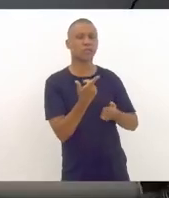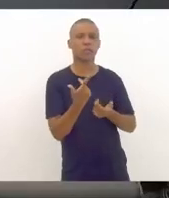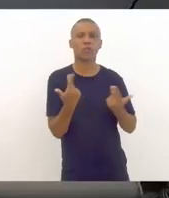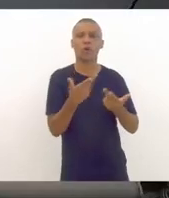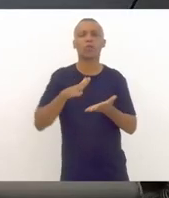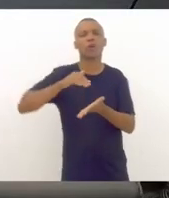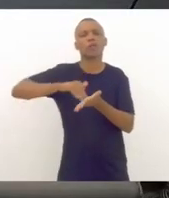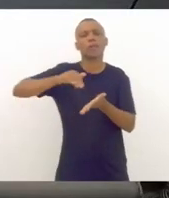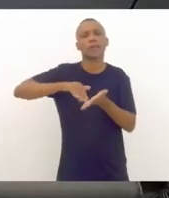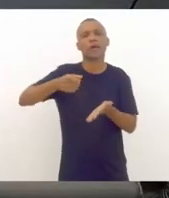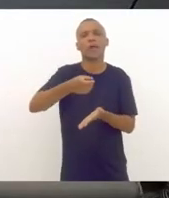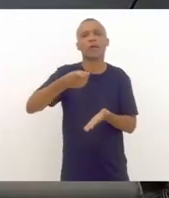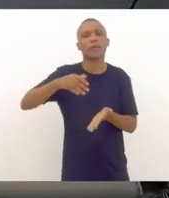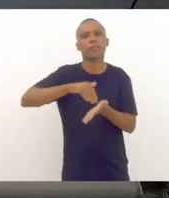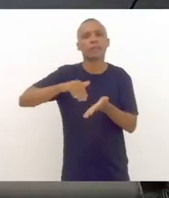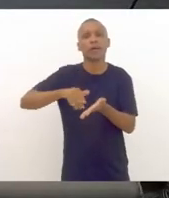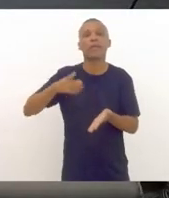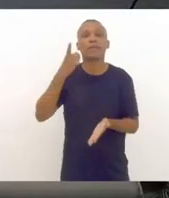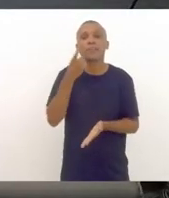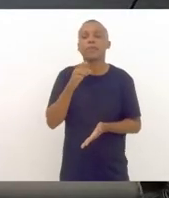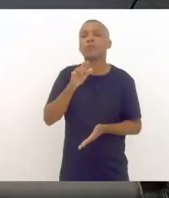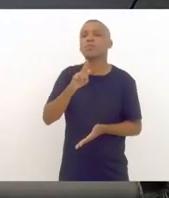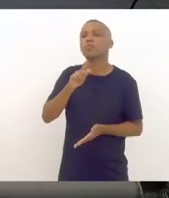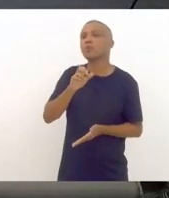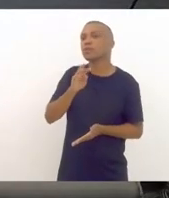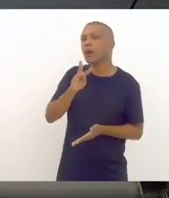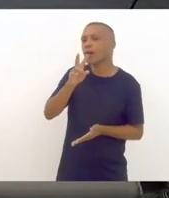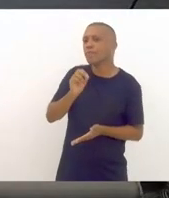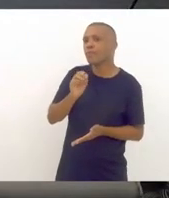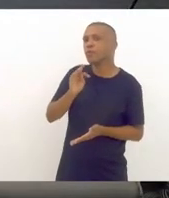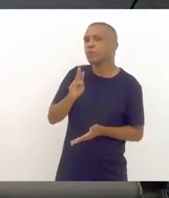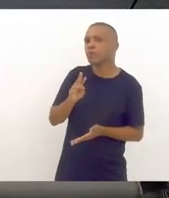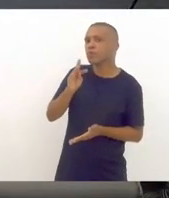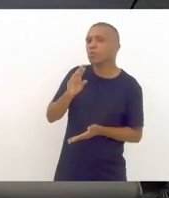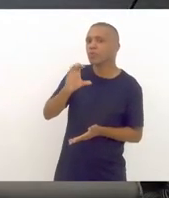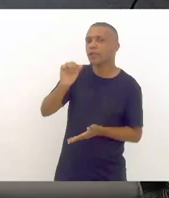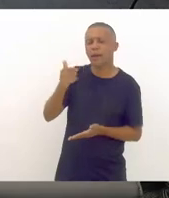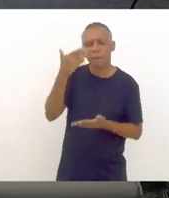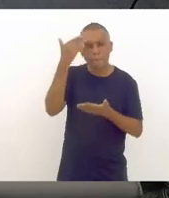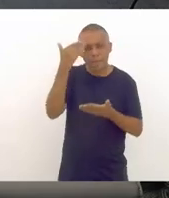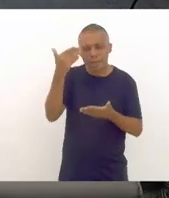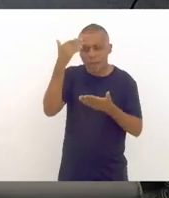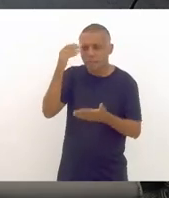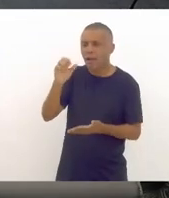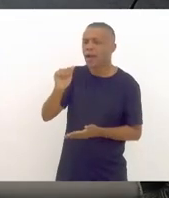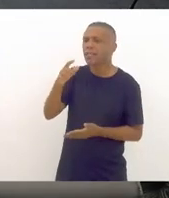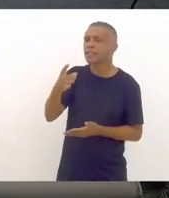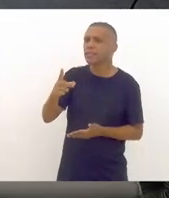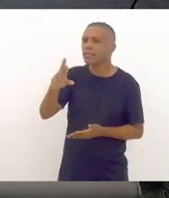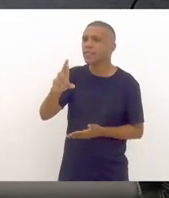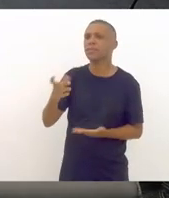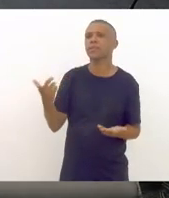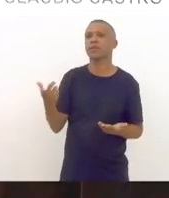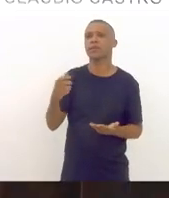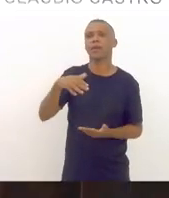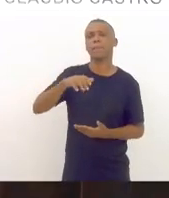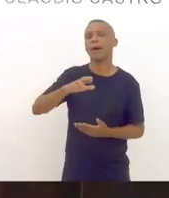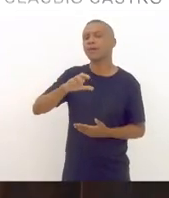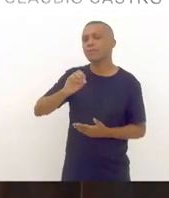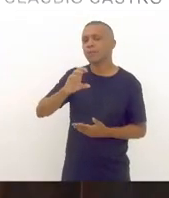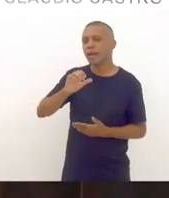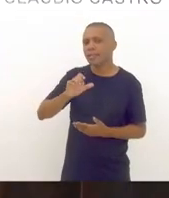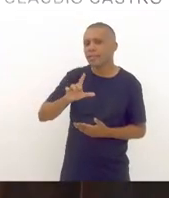ali, ex-secretário, deputado Gustavo Tutuca, obrigado também, Kinoplock. Obrigado, tá, irmão, pela presença. Márcio Canella, meu